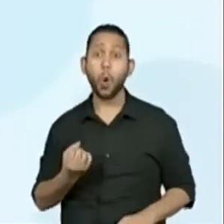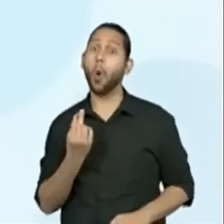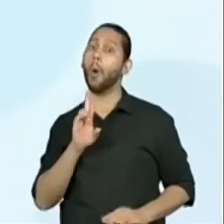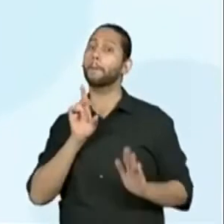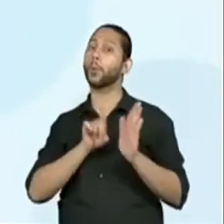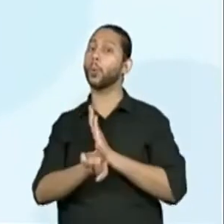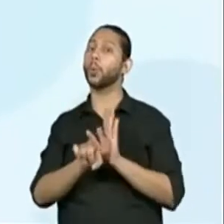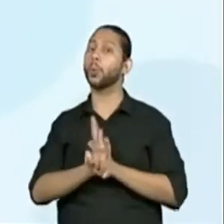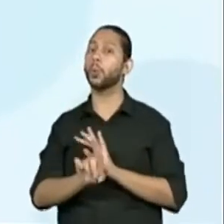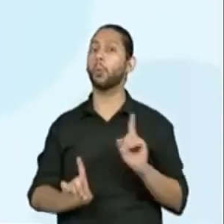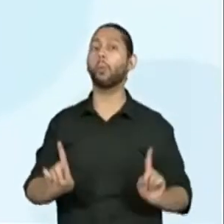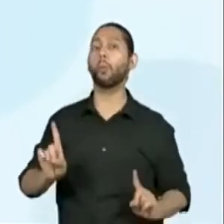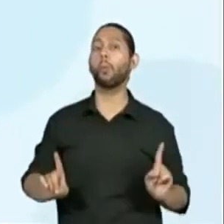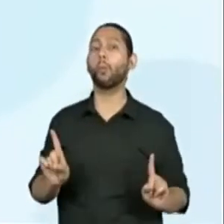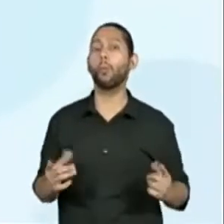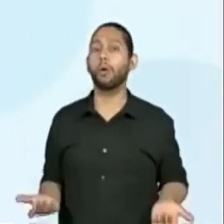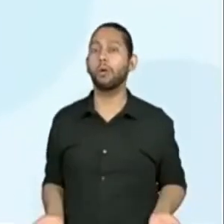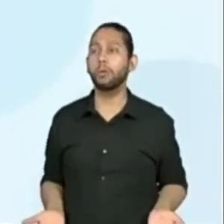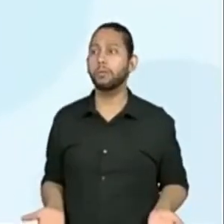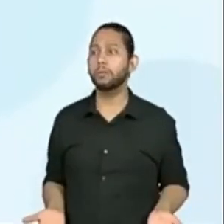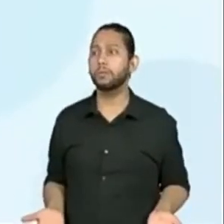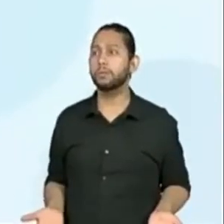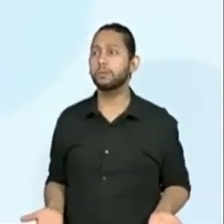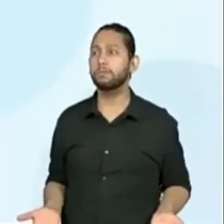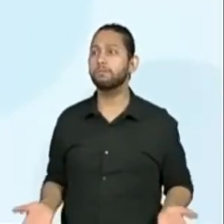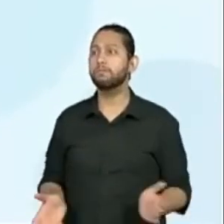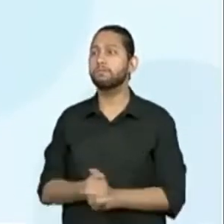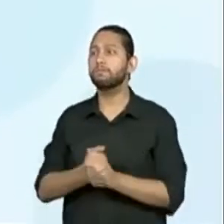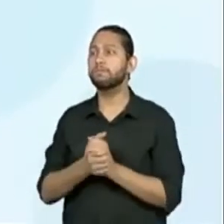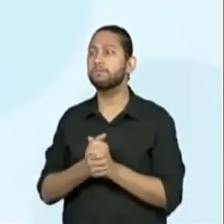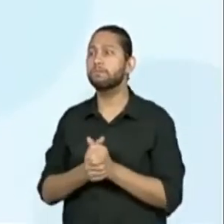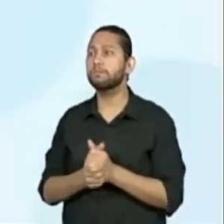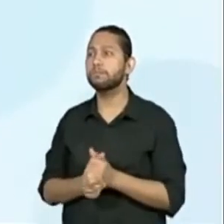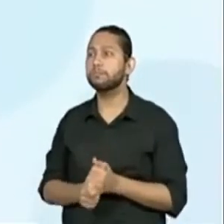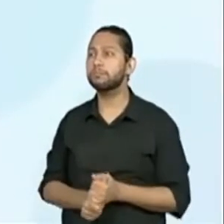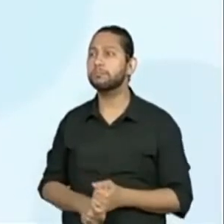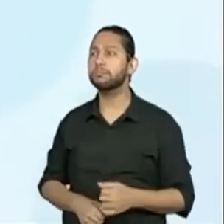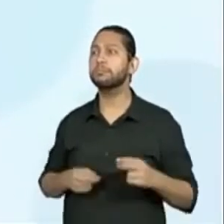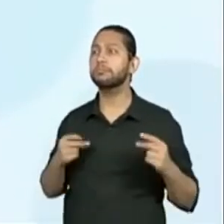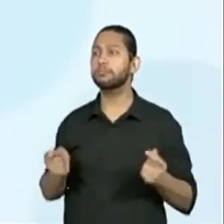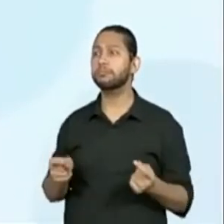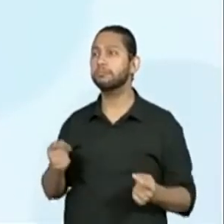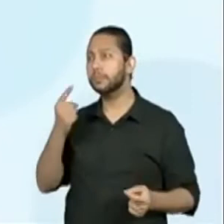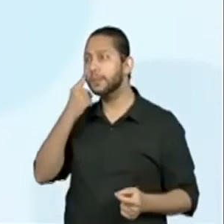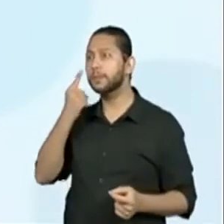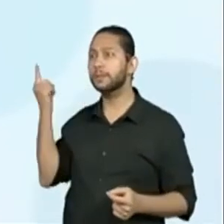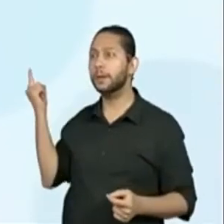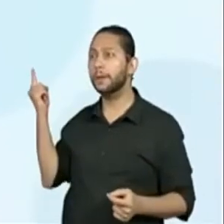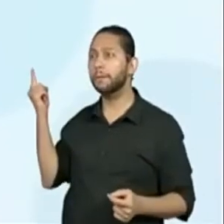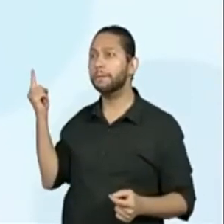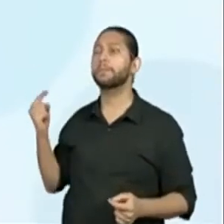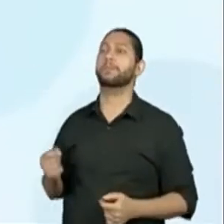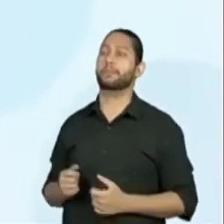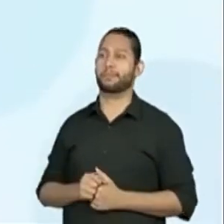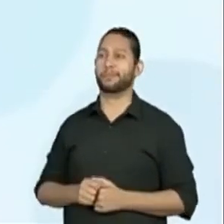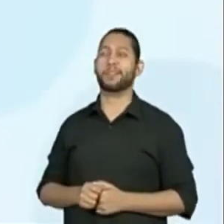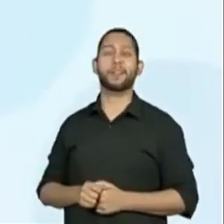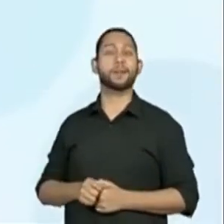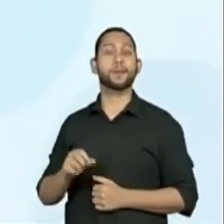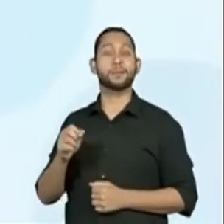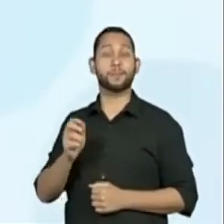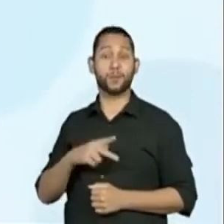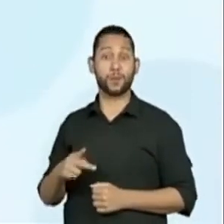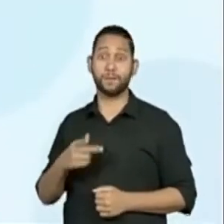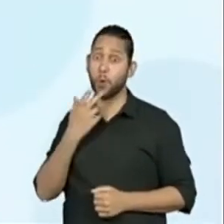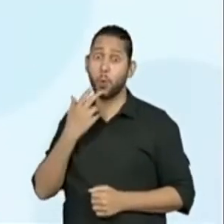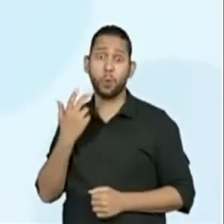existe uma pergunta Oi e aí ó alunos da professora Maria laudan Law anos disseram